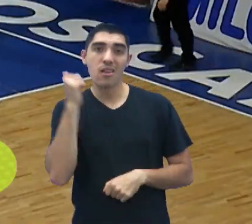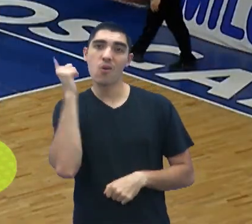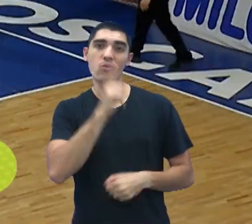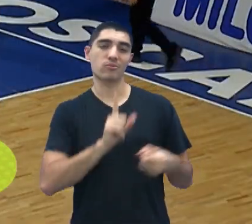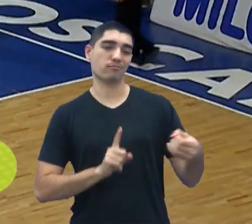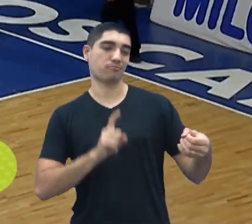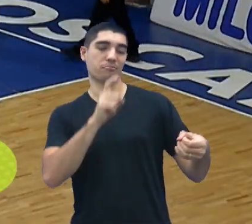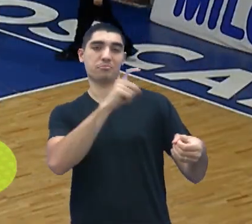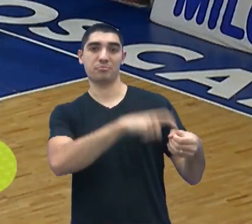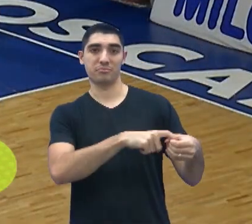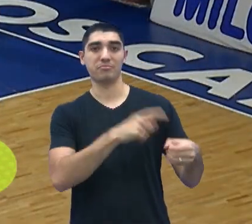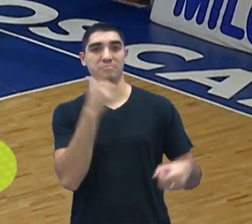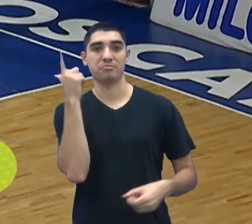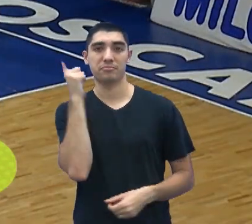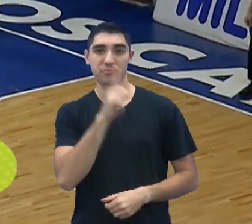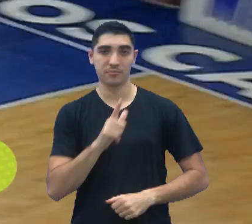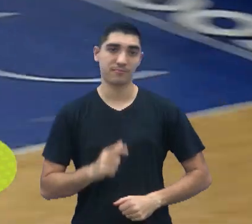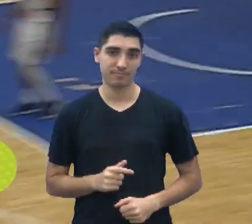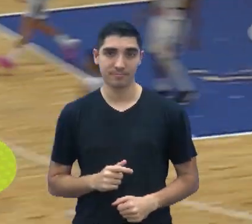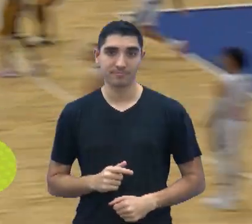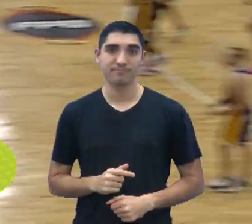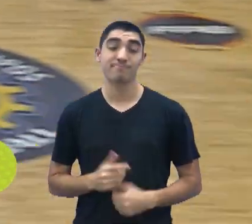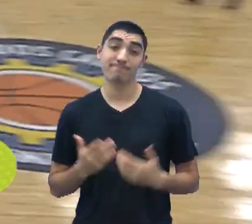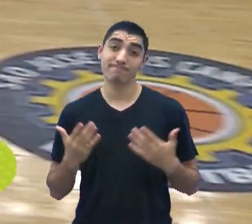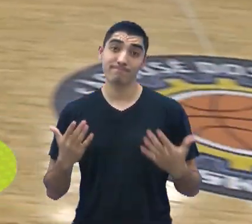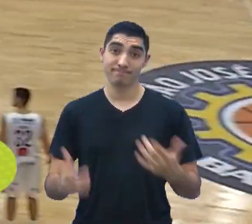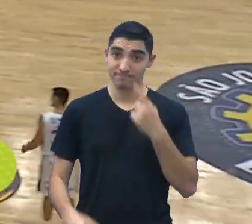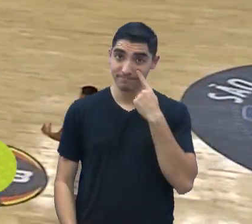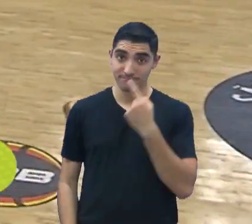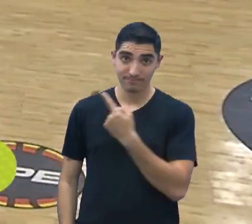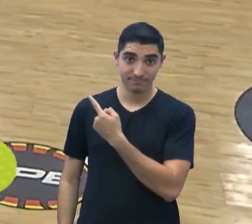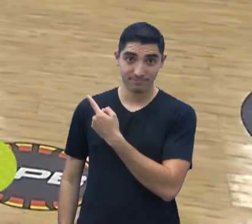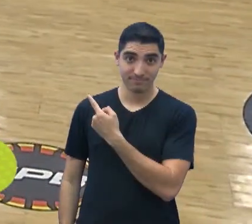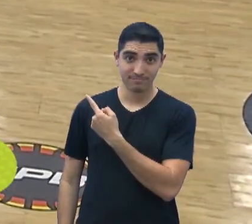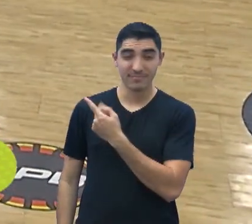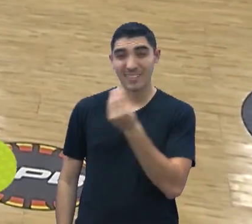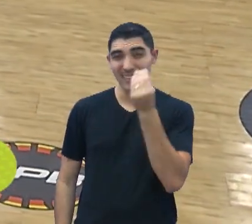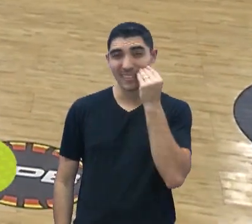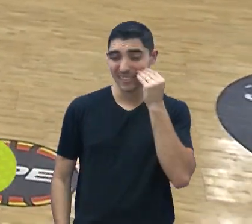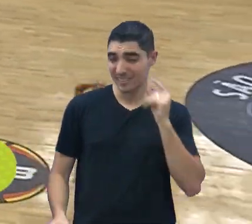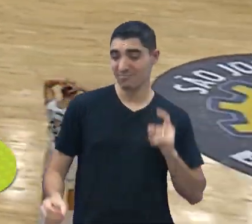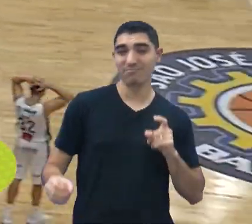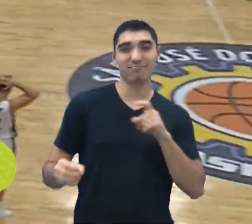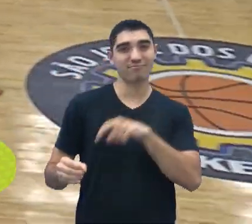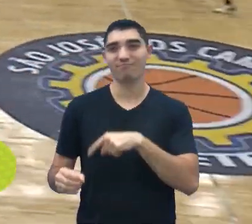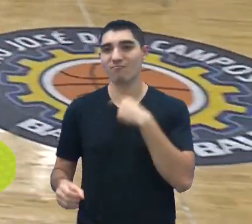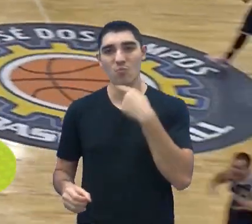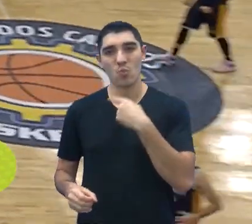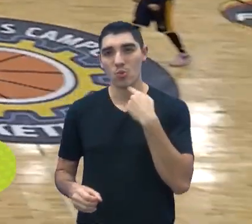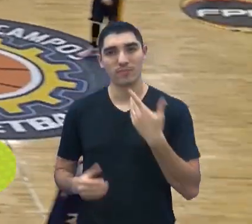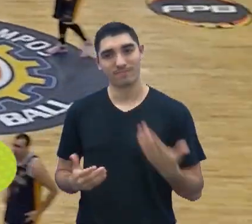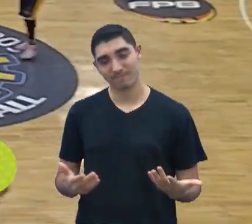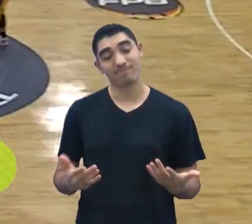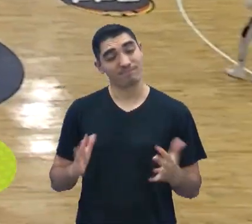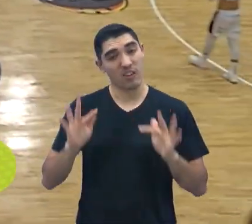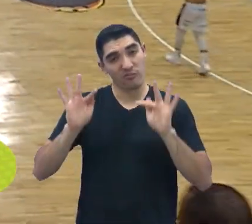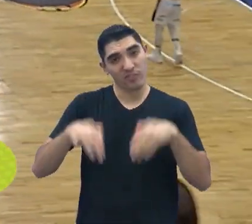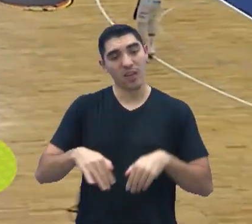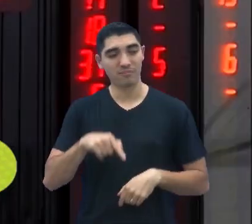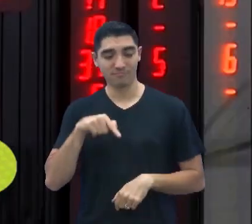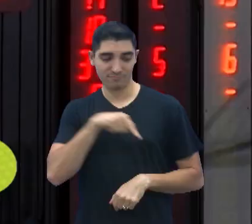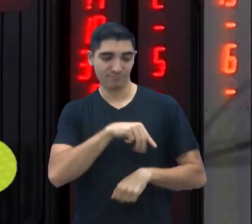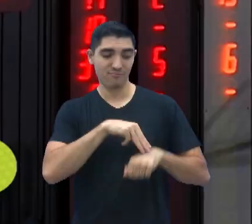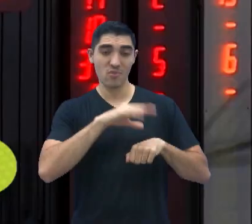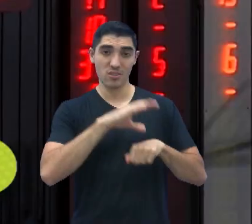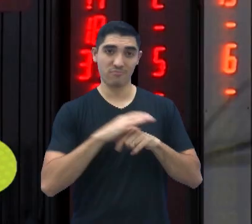último lance livre do jogo. No desespero, DG tentou, mas faltou força. Final de partida com vitória mogiana.